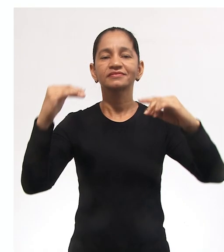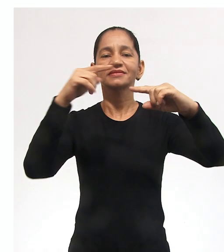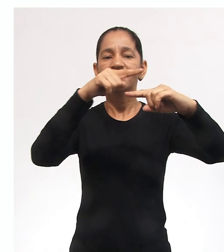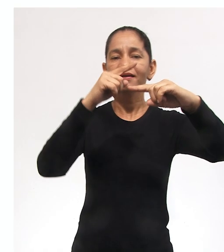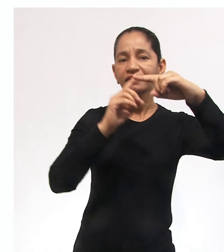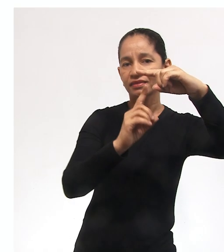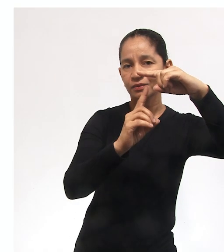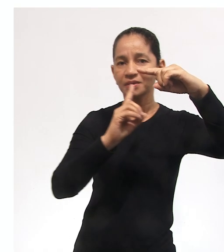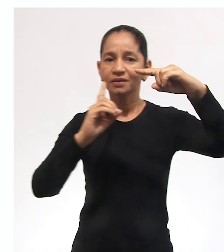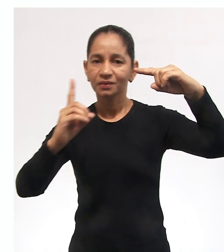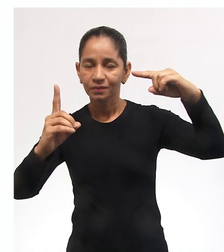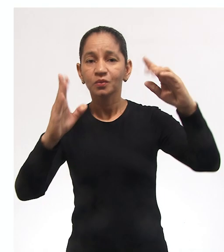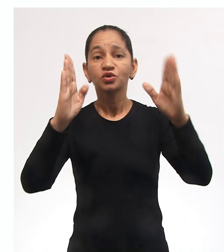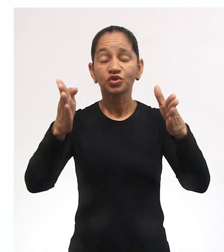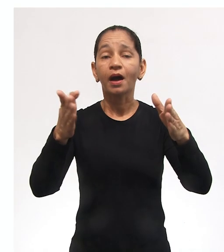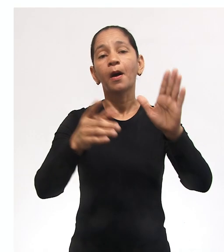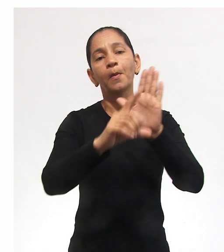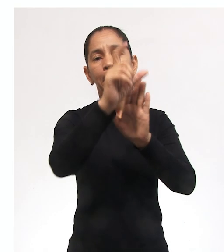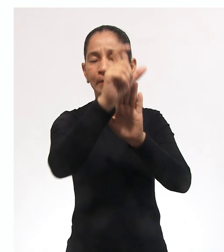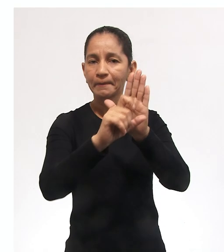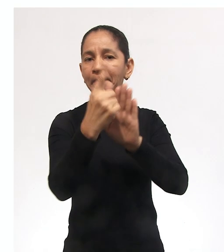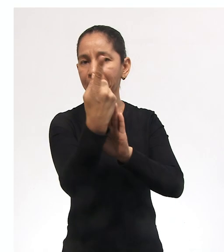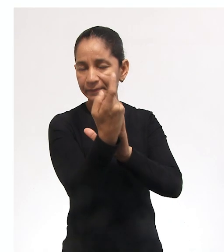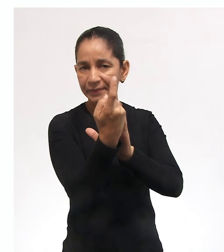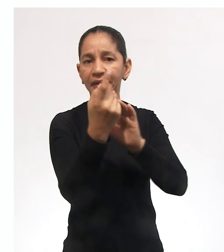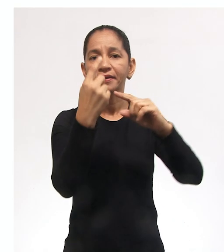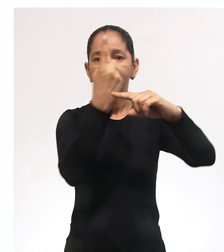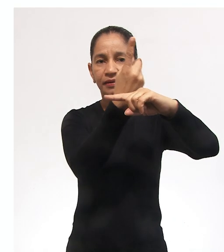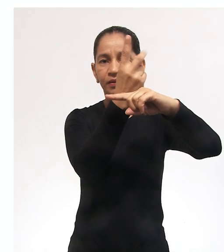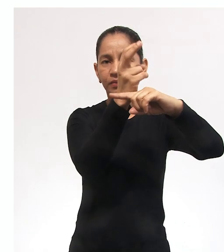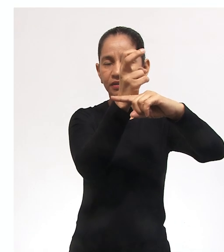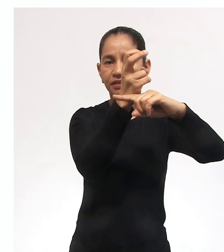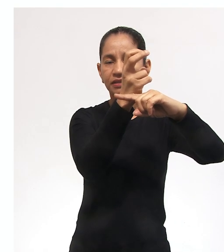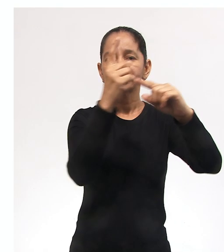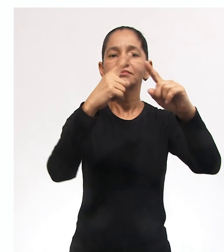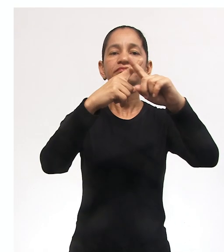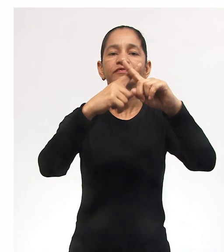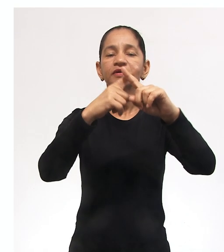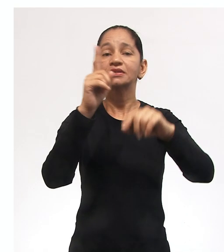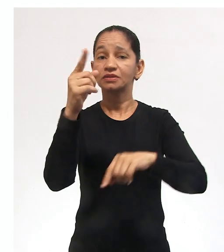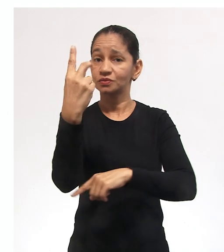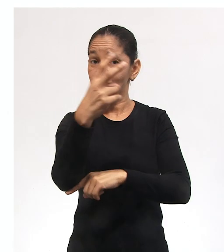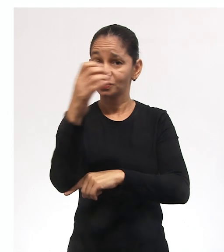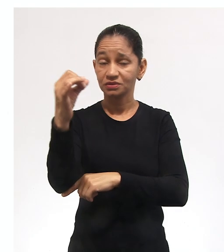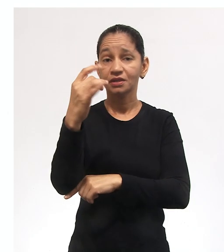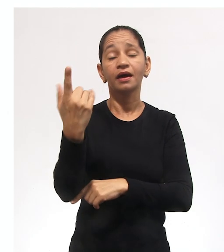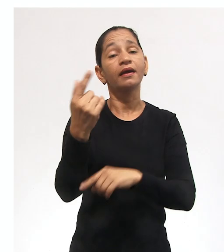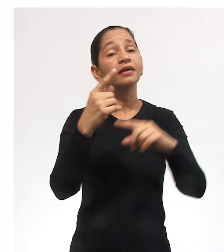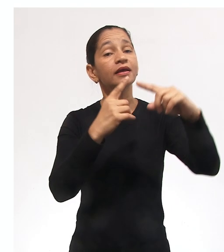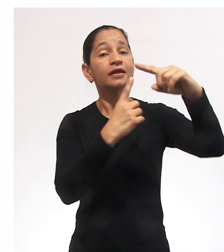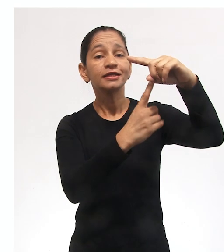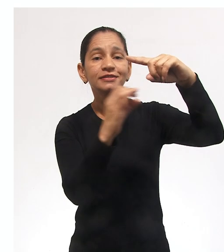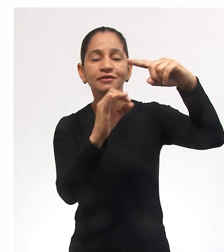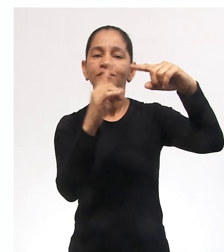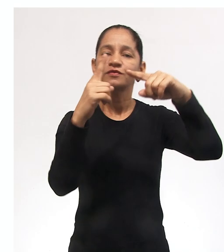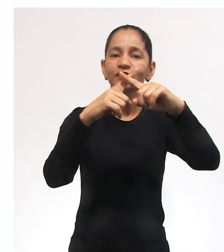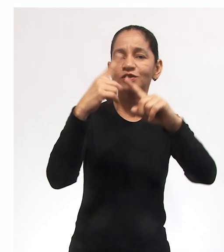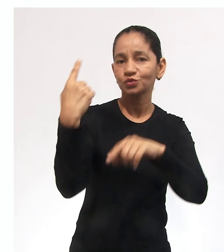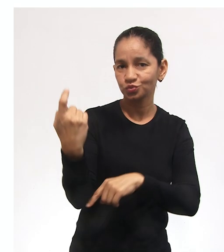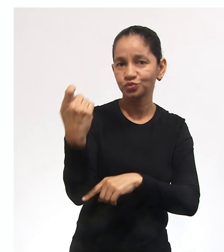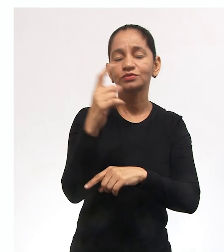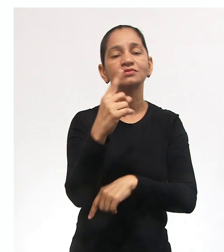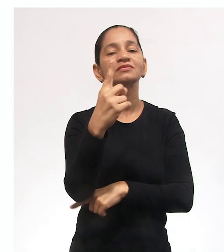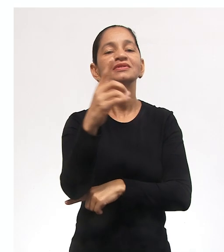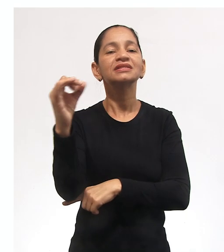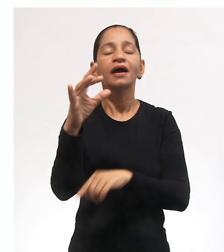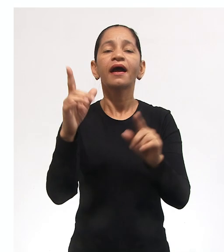tem implícito 1, então 15 vezes 100, 1.500, 100 vezes 1, 100. Dividindo aqui, a